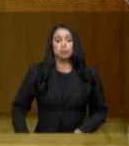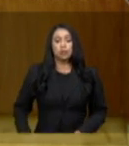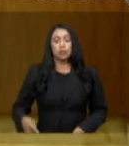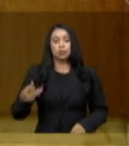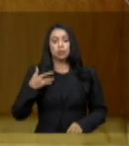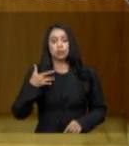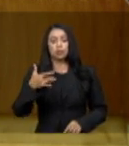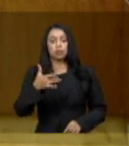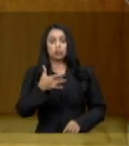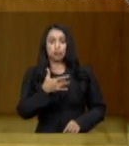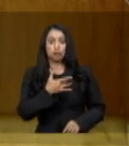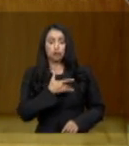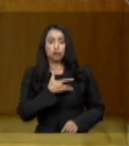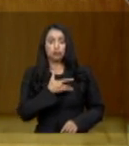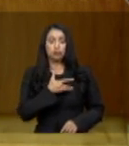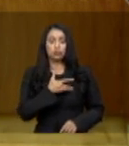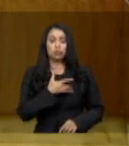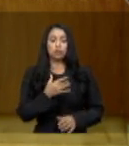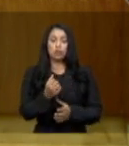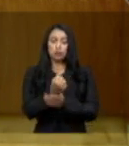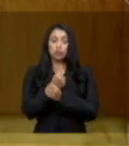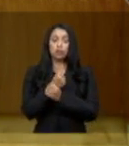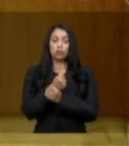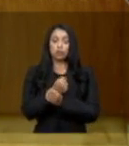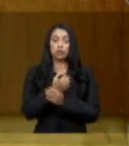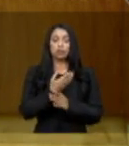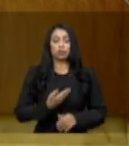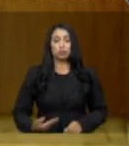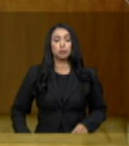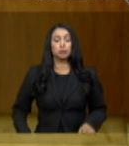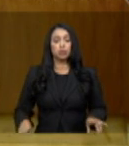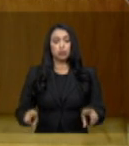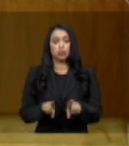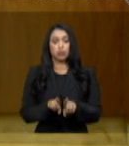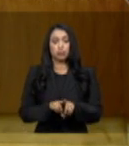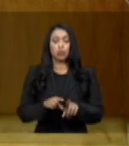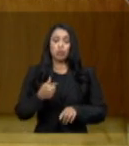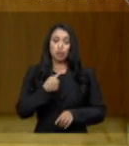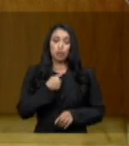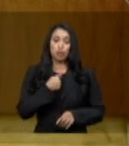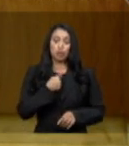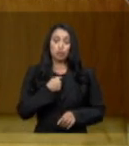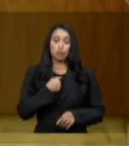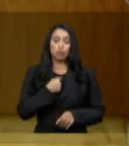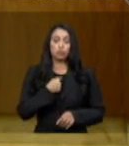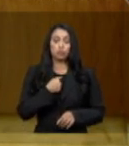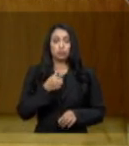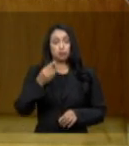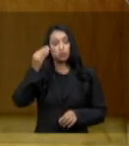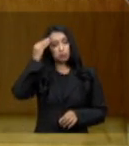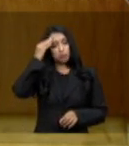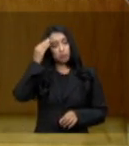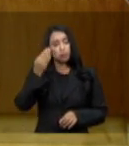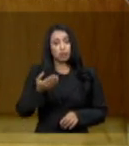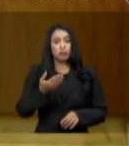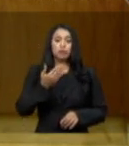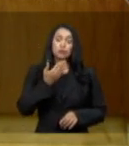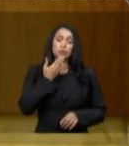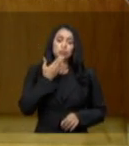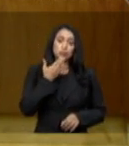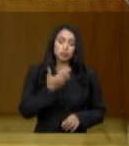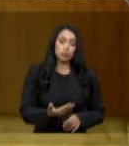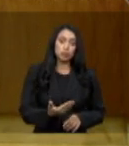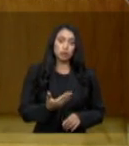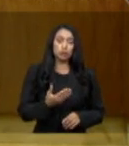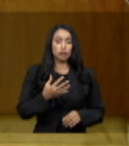ministro de estado da justiça e da segurança pública eu então vou nessa linha e de na compreensão dos dois